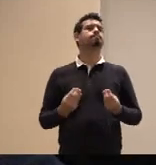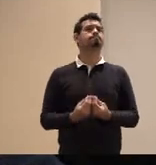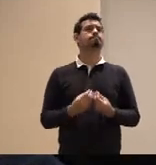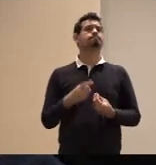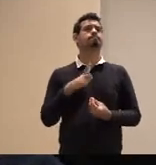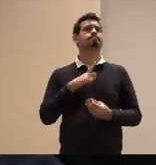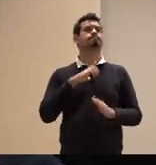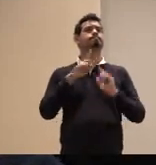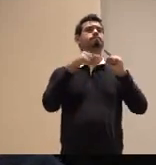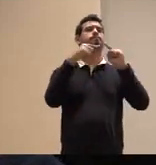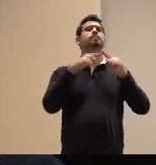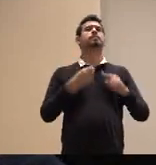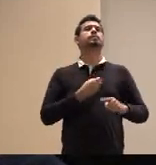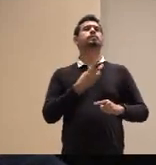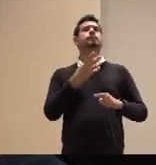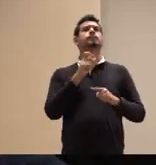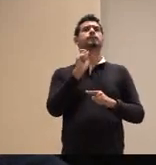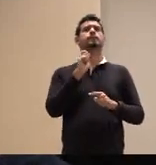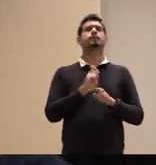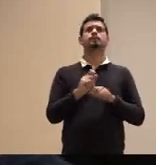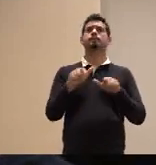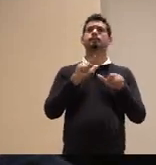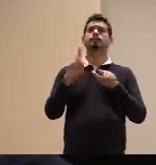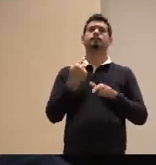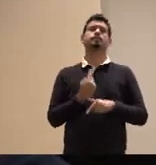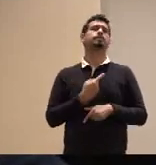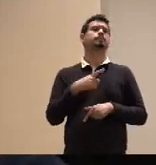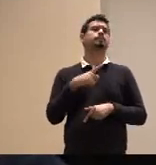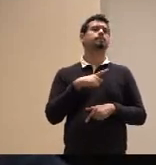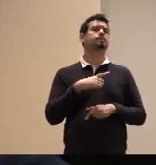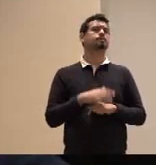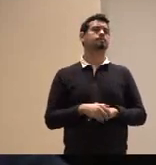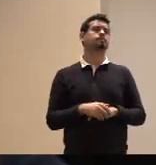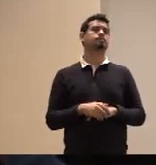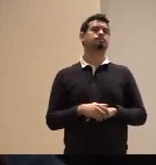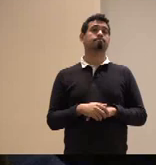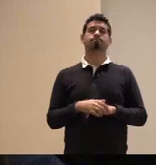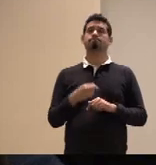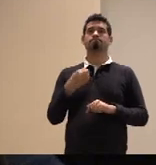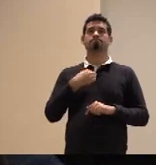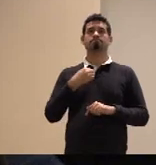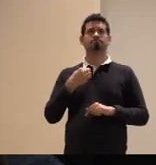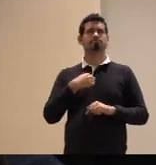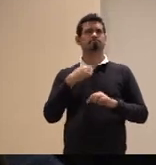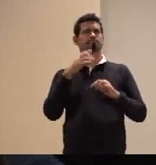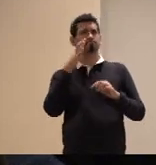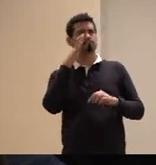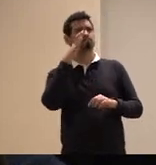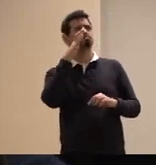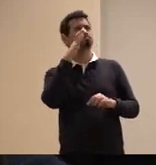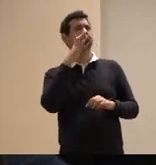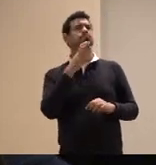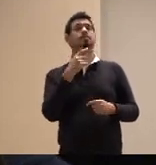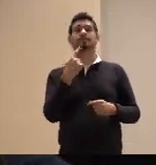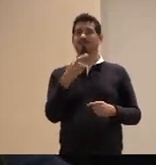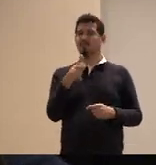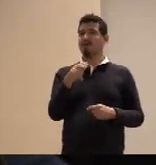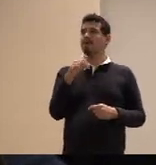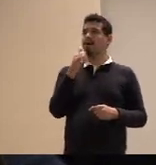são esses? Que demandas são essas que a gente tem? E aí, me chama muito a atenção quando a